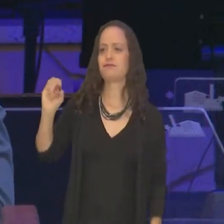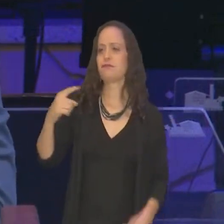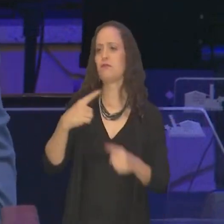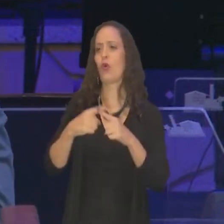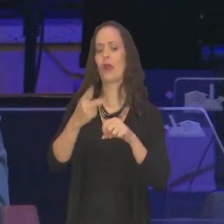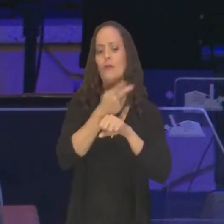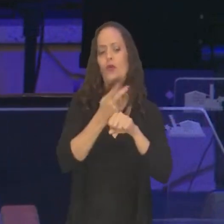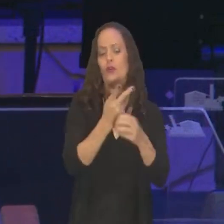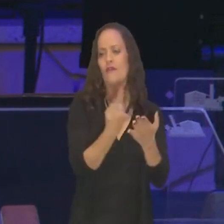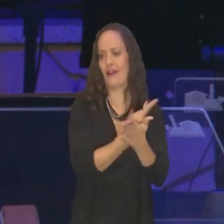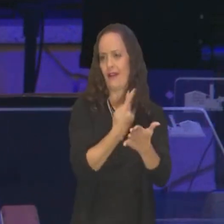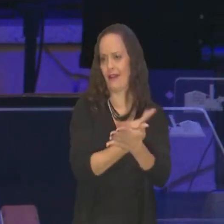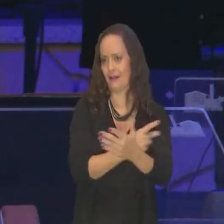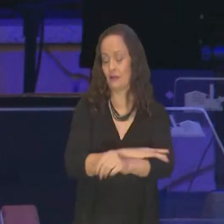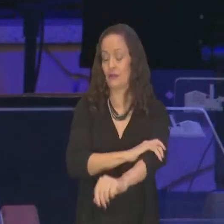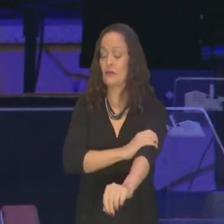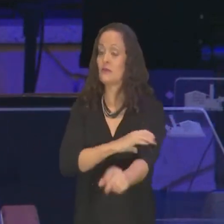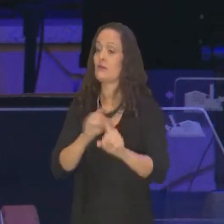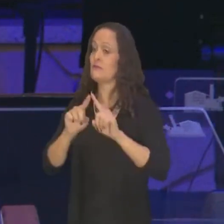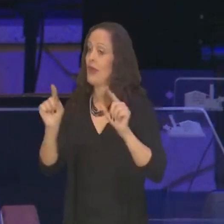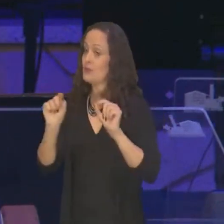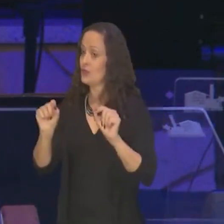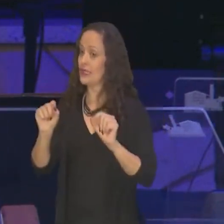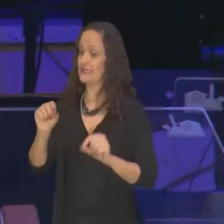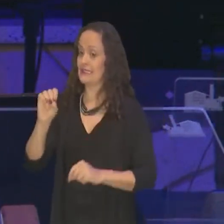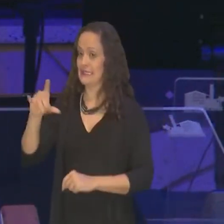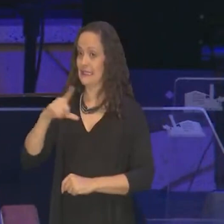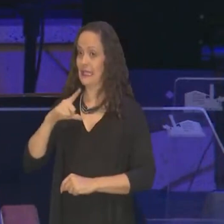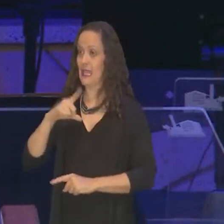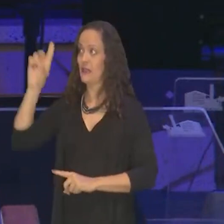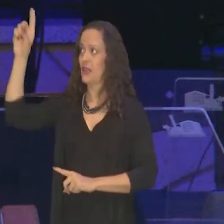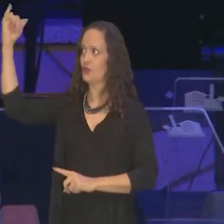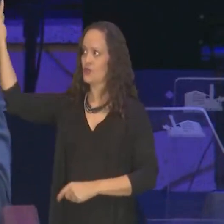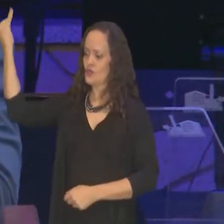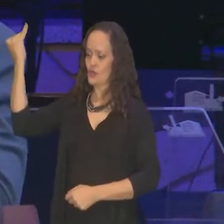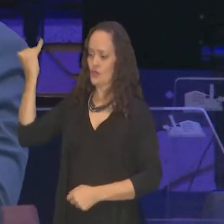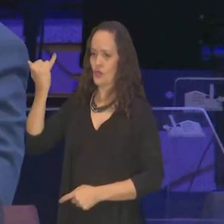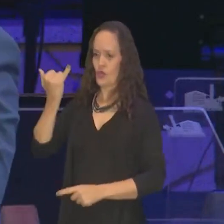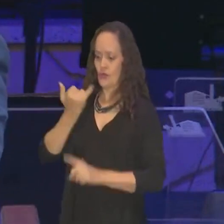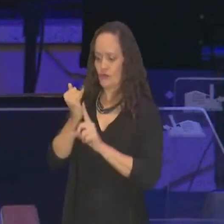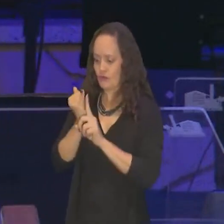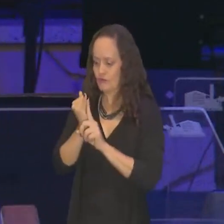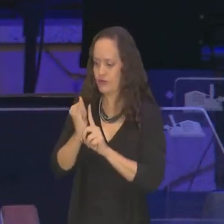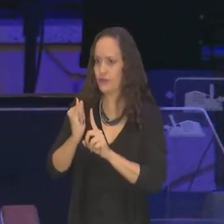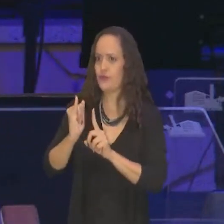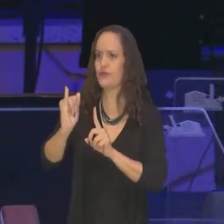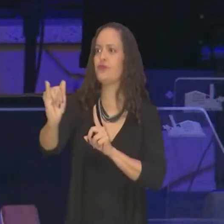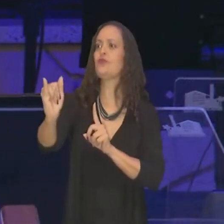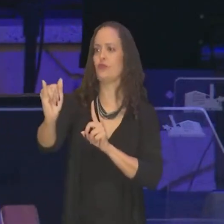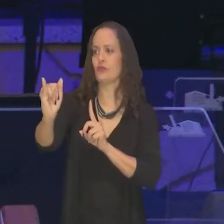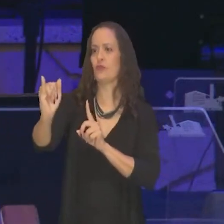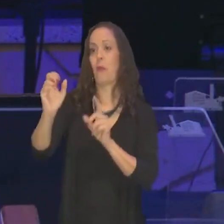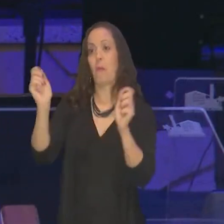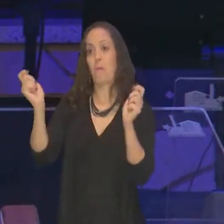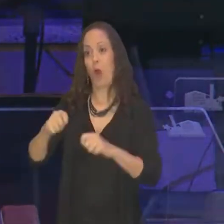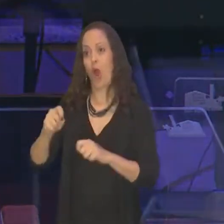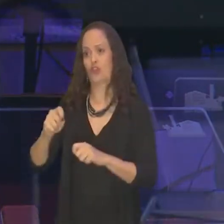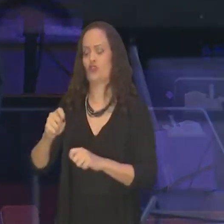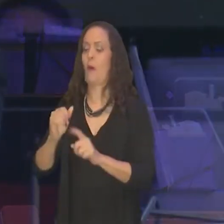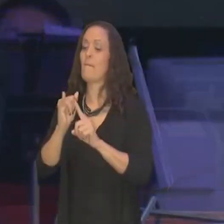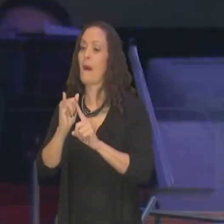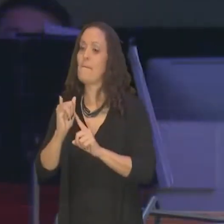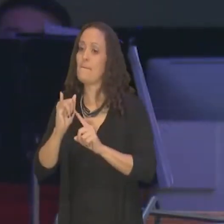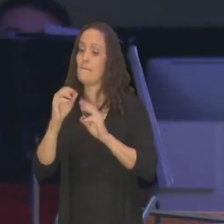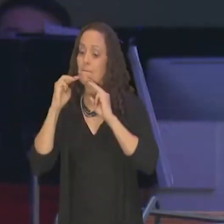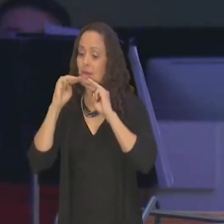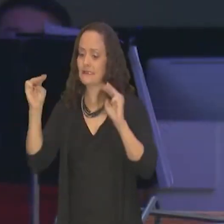de Deus, e esta mensagem tem um endereço específico, pode ser uma mensagem particular,